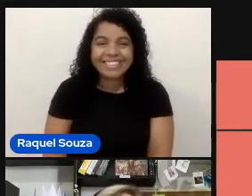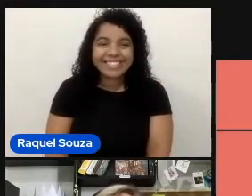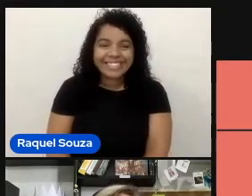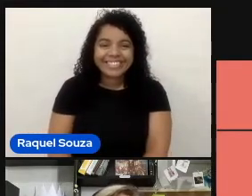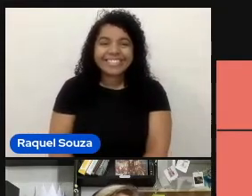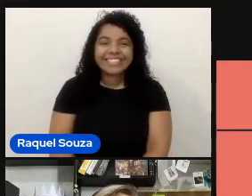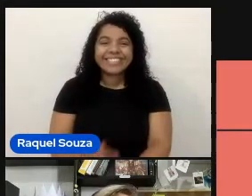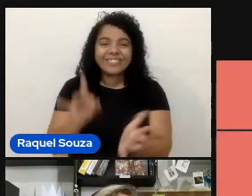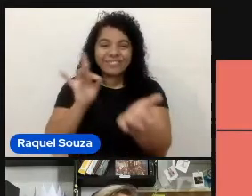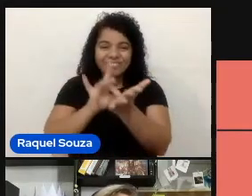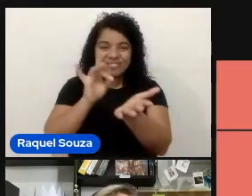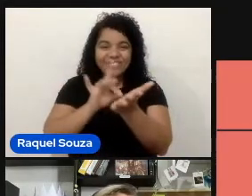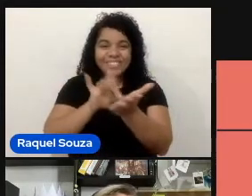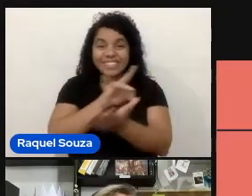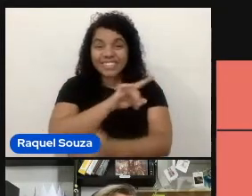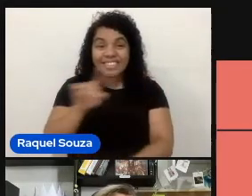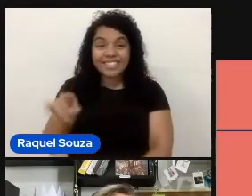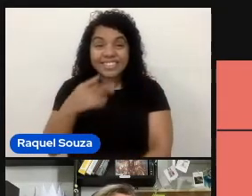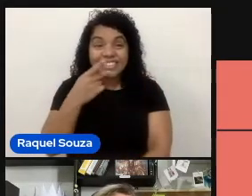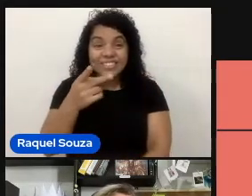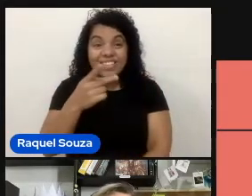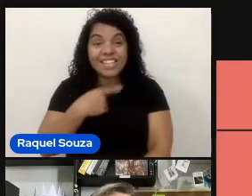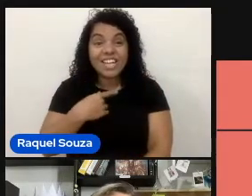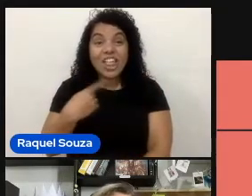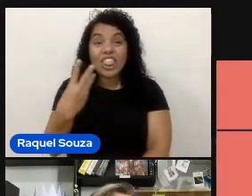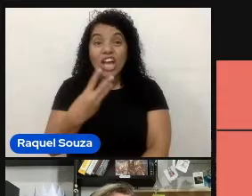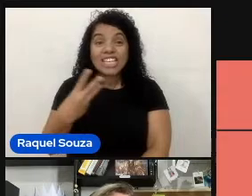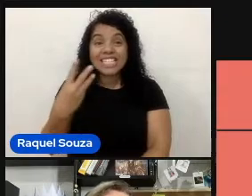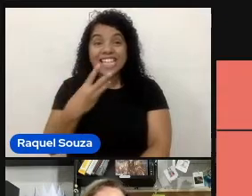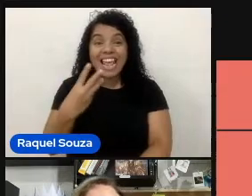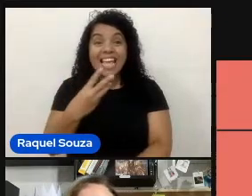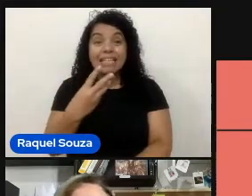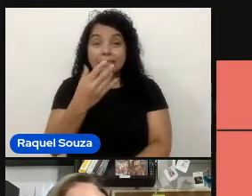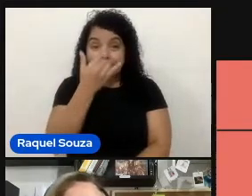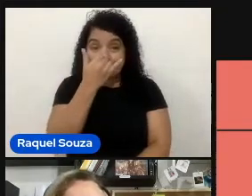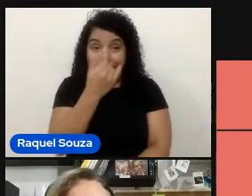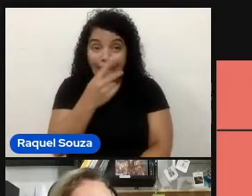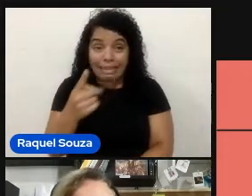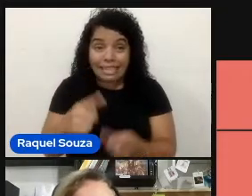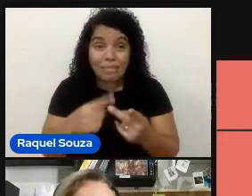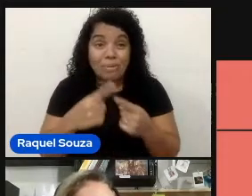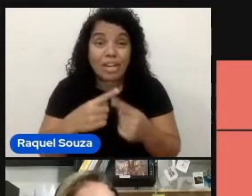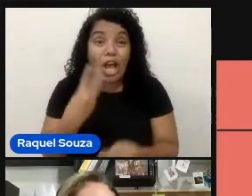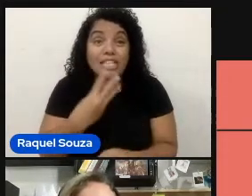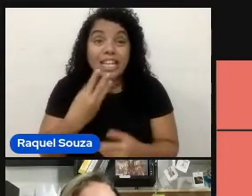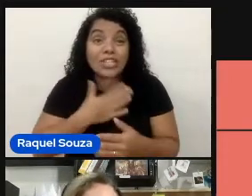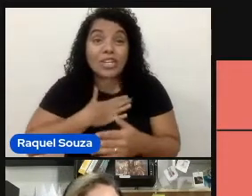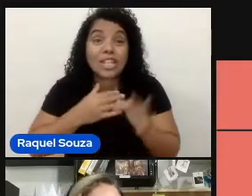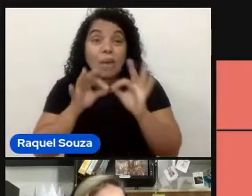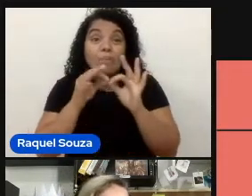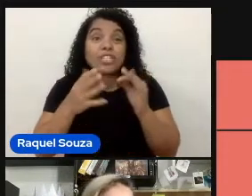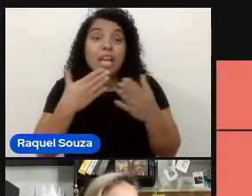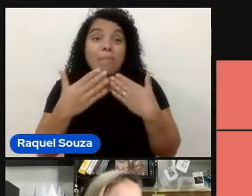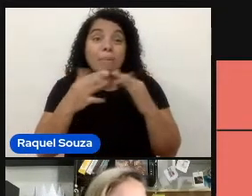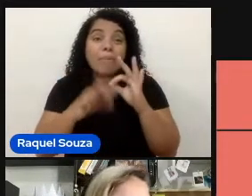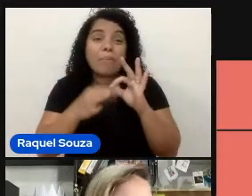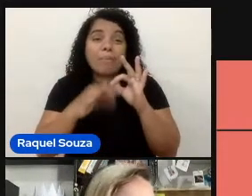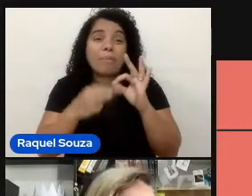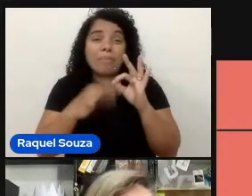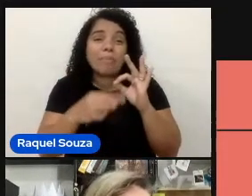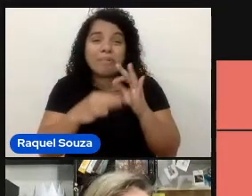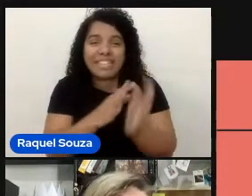Verdade, verdade. Vocês deram azar, viu? As três gostam bastante de falar, então é complicado. Mas eu acho que a Rê trouxe alguns pontos